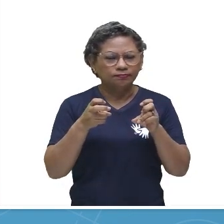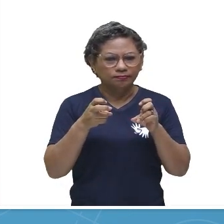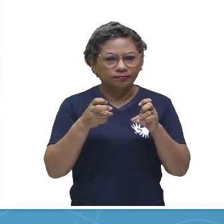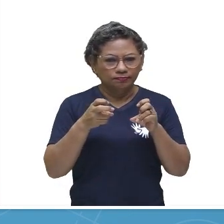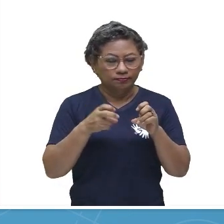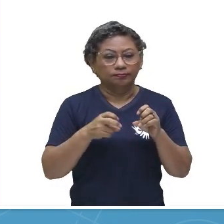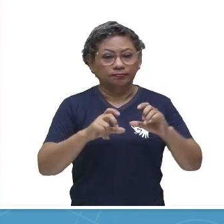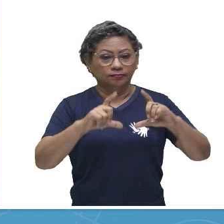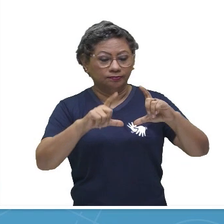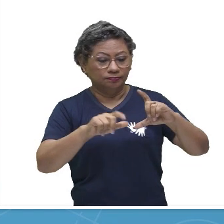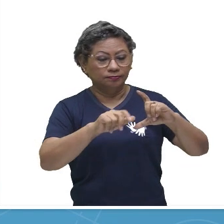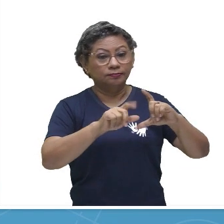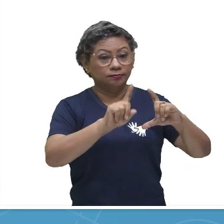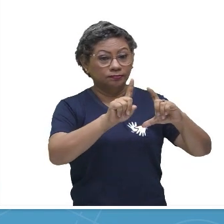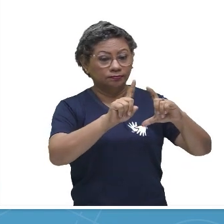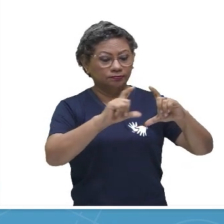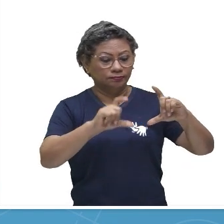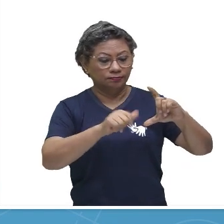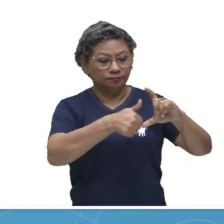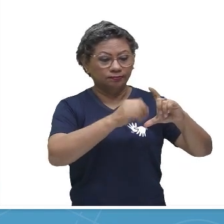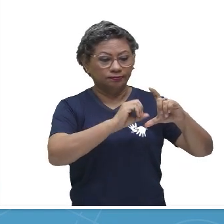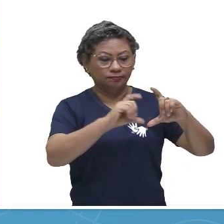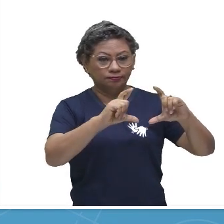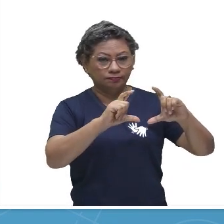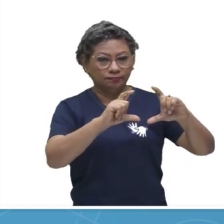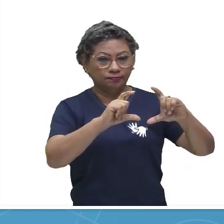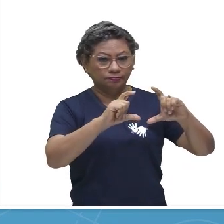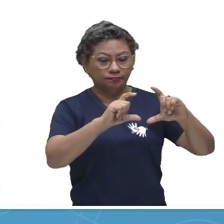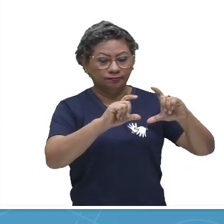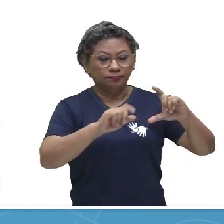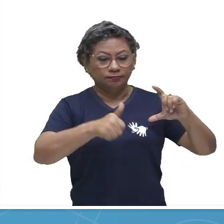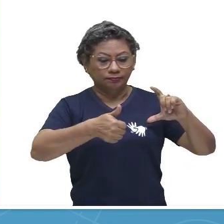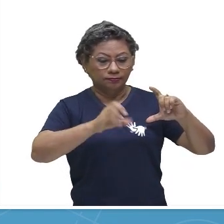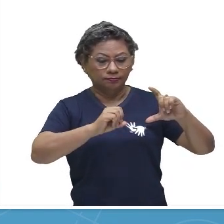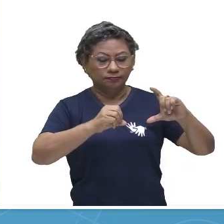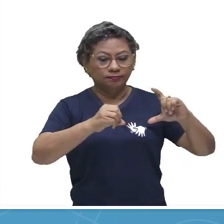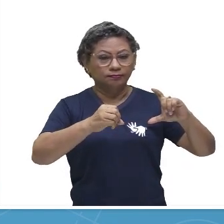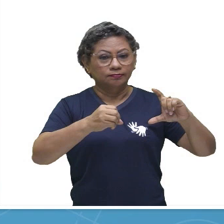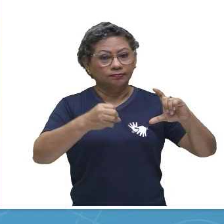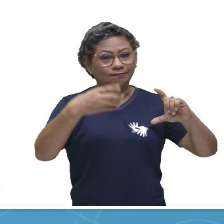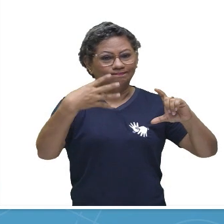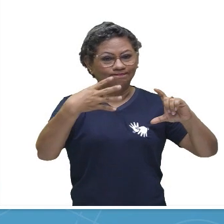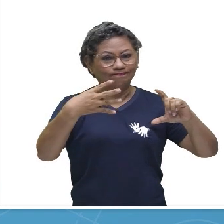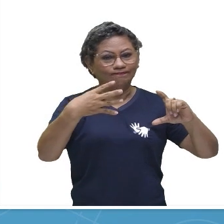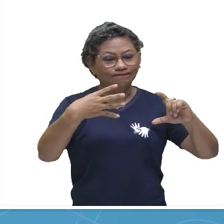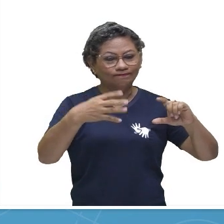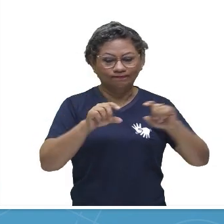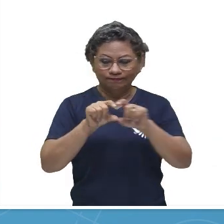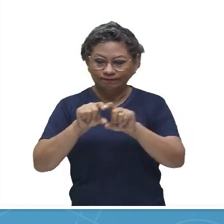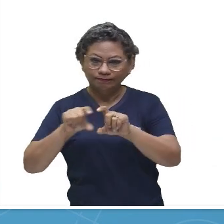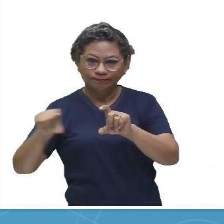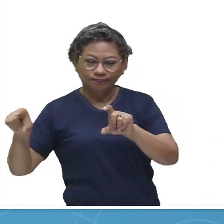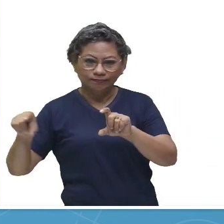da base. Então, se eu tenho 10 à quarta, significa que eu vou inserir 4 números zeros. Então, 10 à quarta é igual a 10.000.